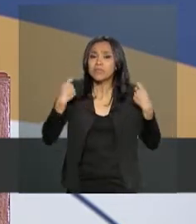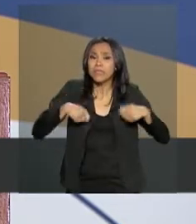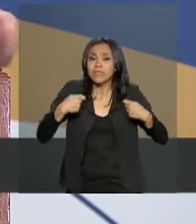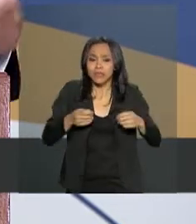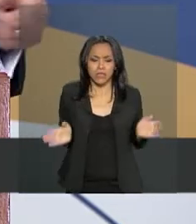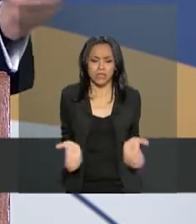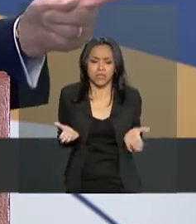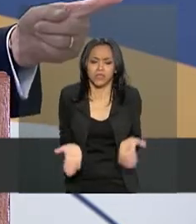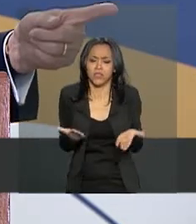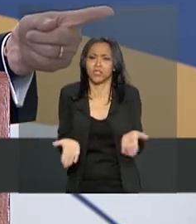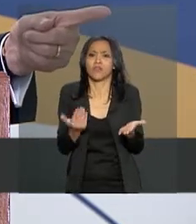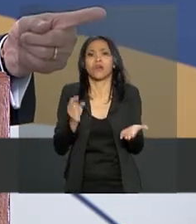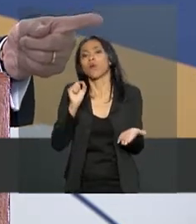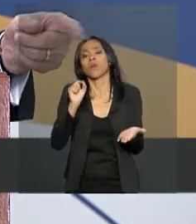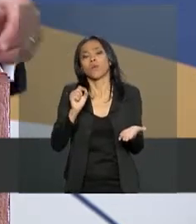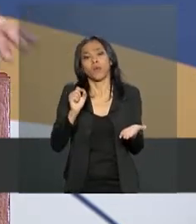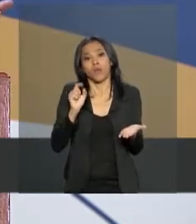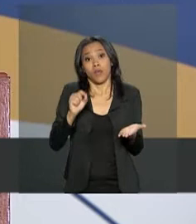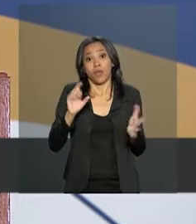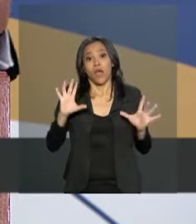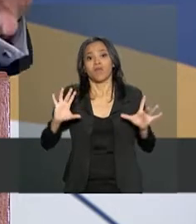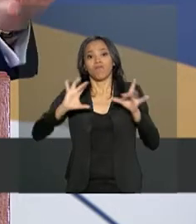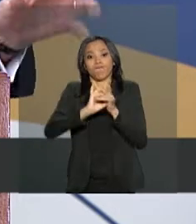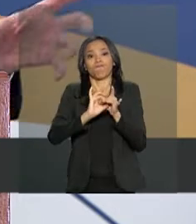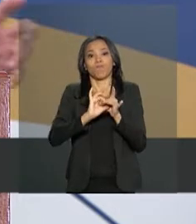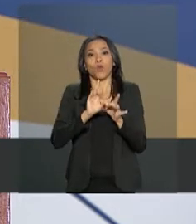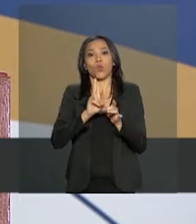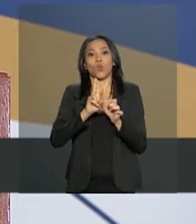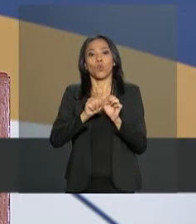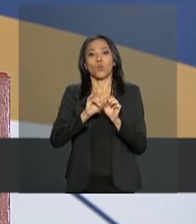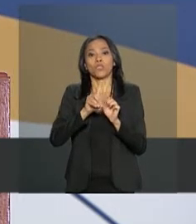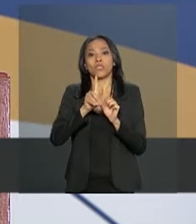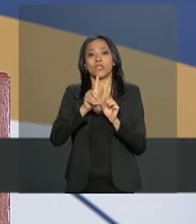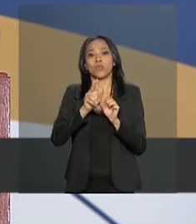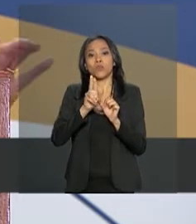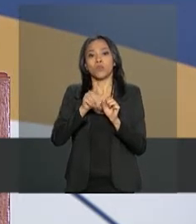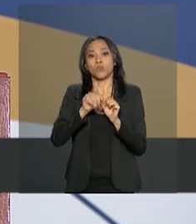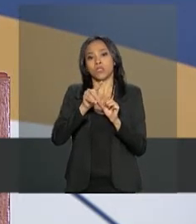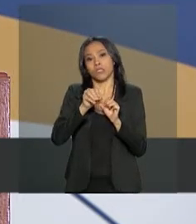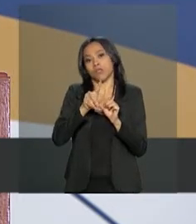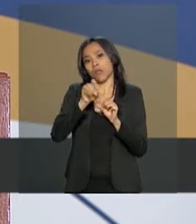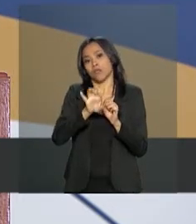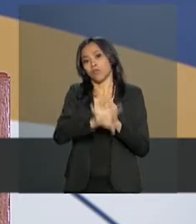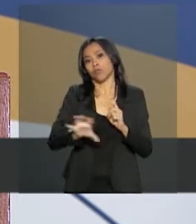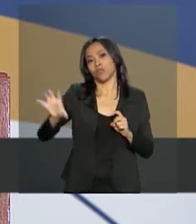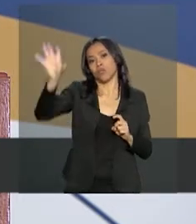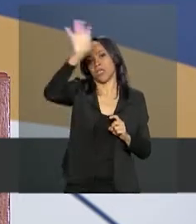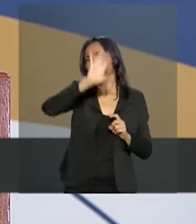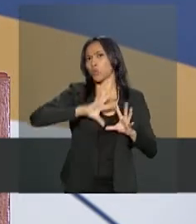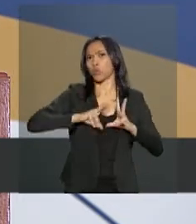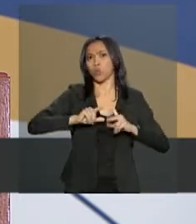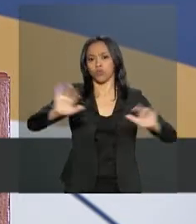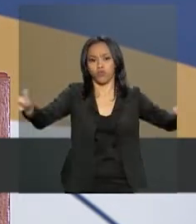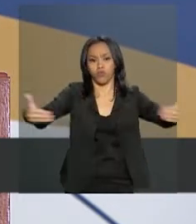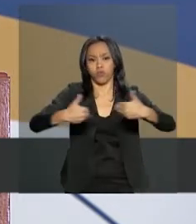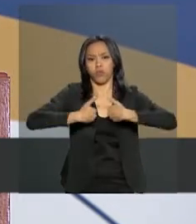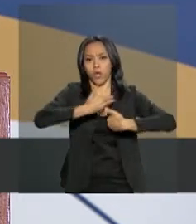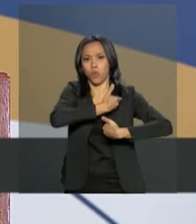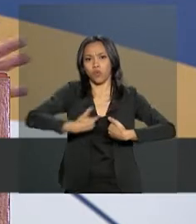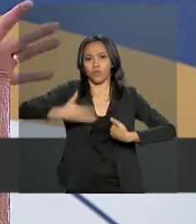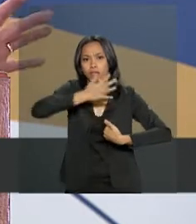o princípio federativo chega dessa história de concentrar tudo nas mãos da união ao contrário nós precisamos descentralizar